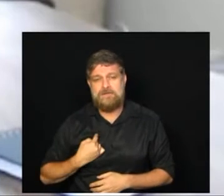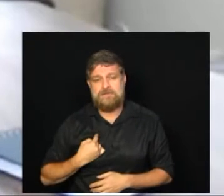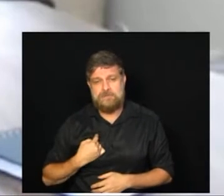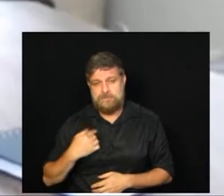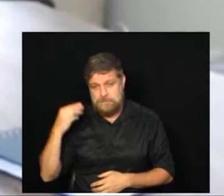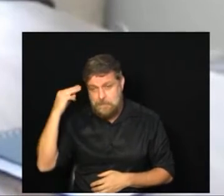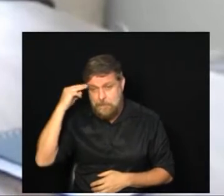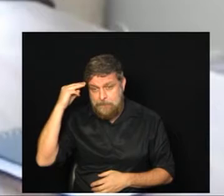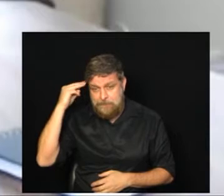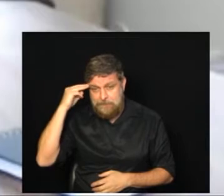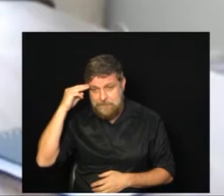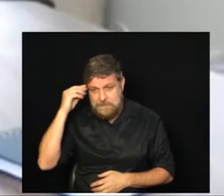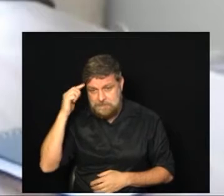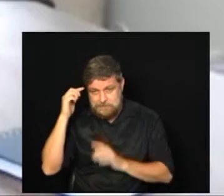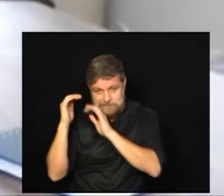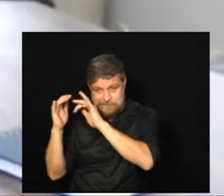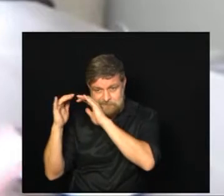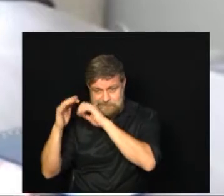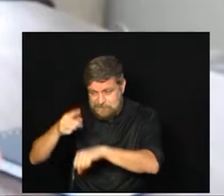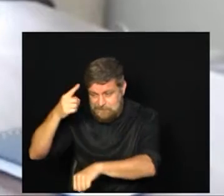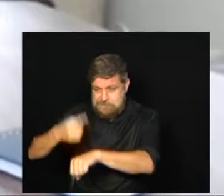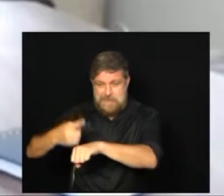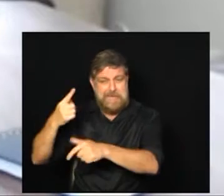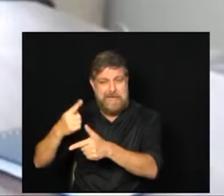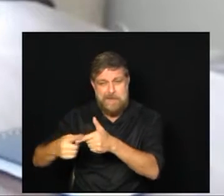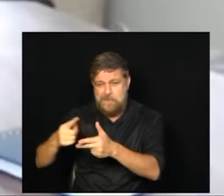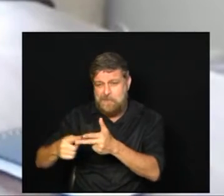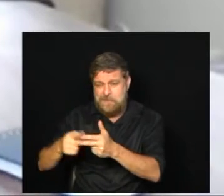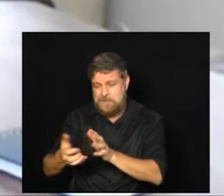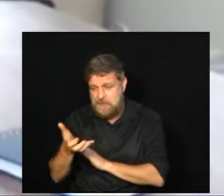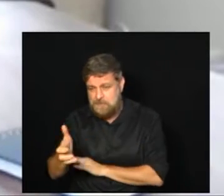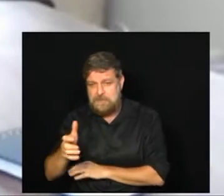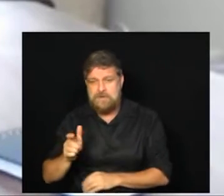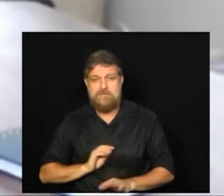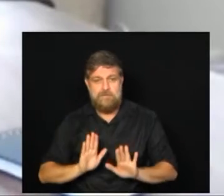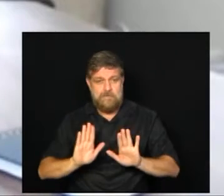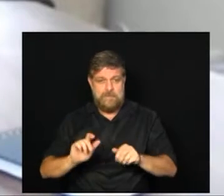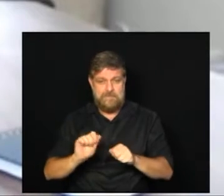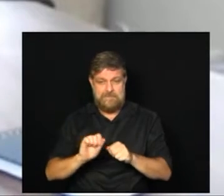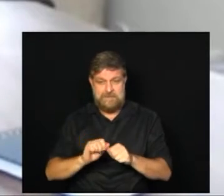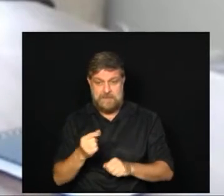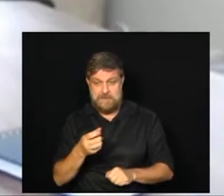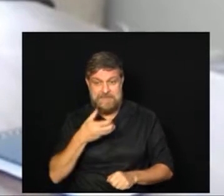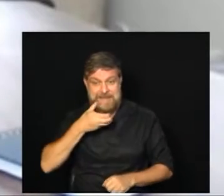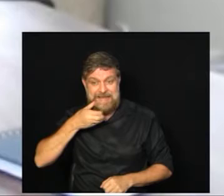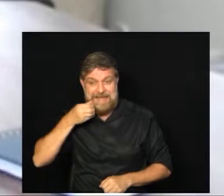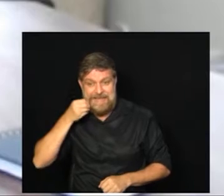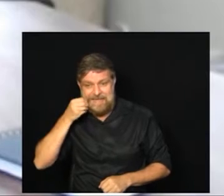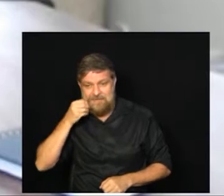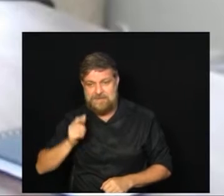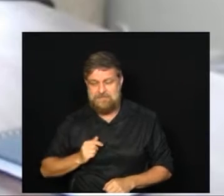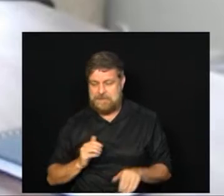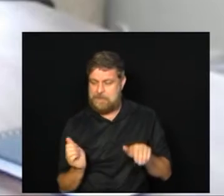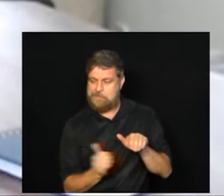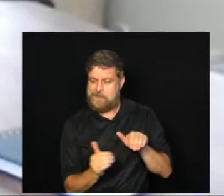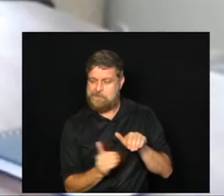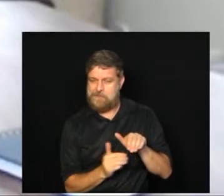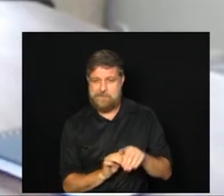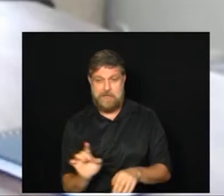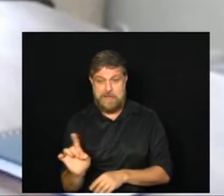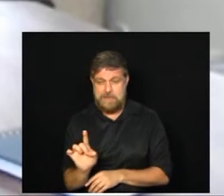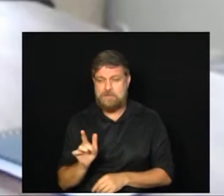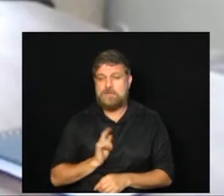cérebro humano não gosta de ter emergência, né? Ninguém quer ter um problema. Então, se você faz um fundo para emergência, você vai se sabotar e não vai fazer. Então, que